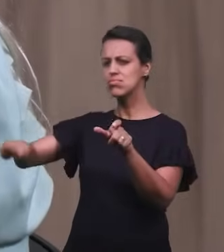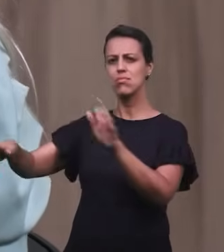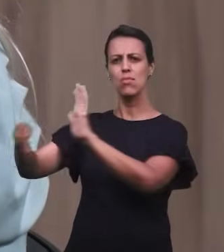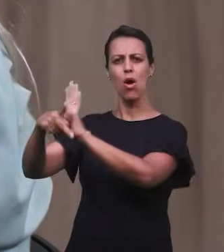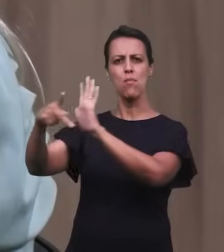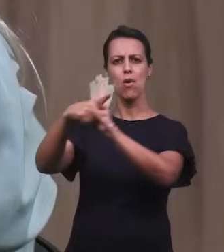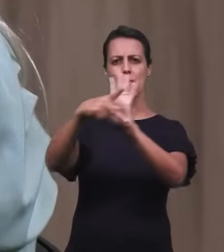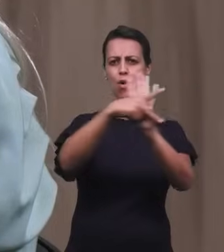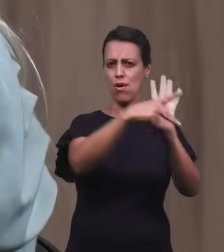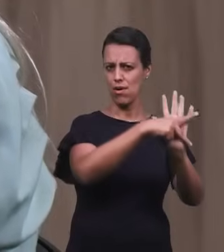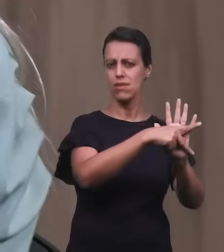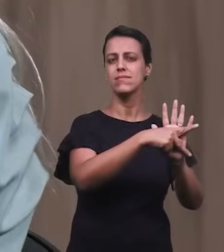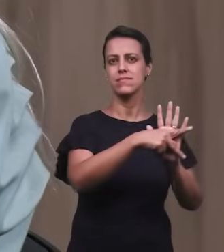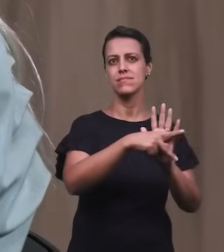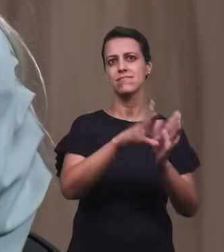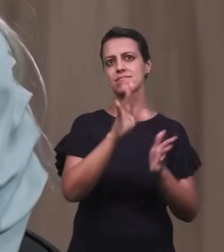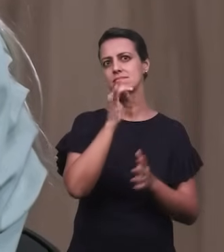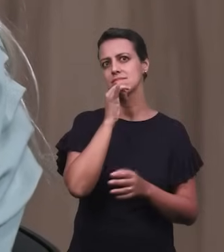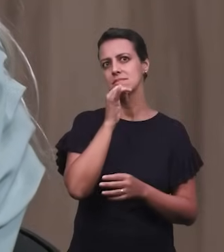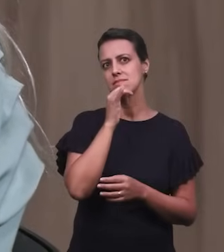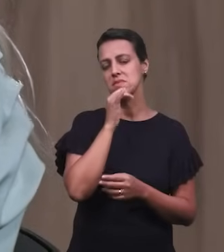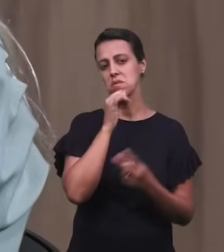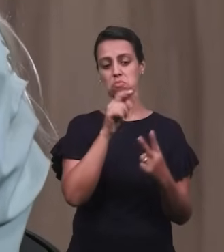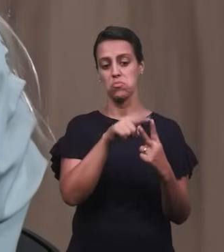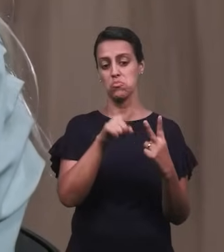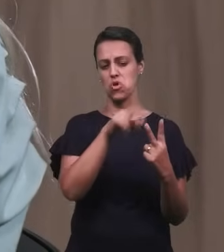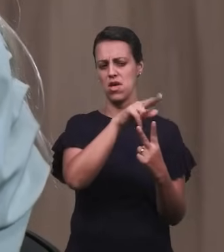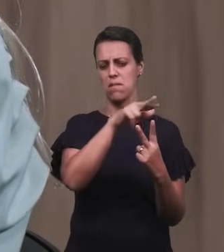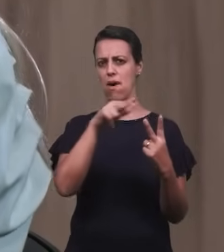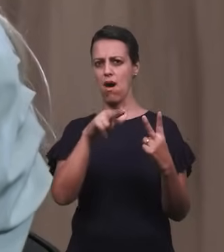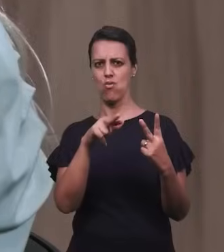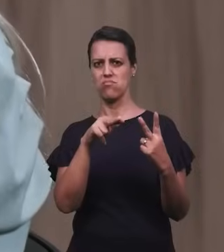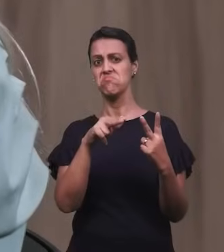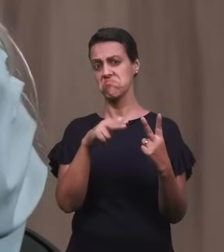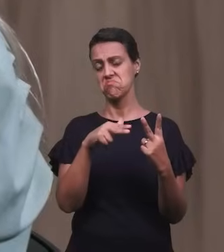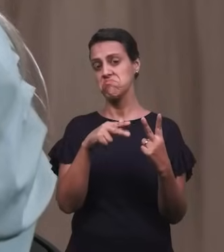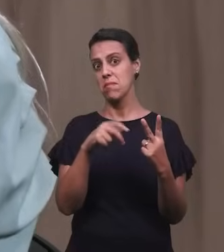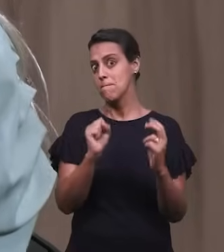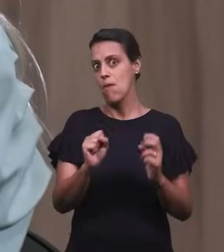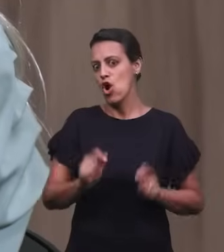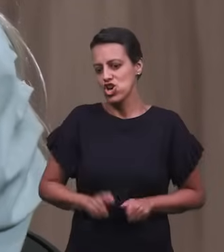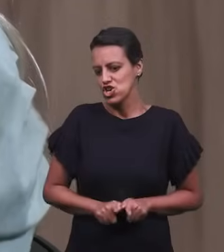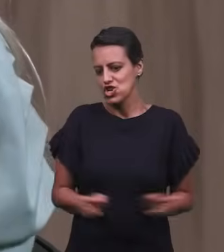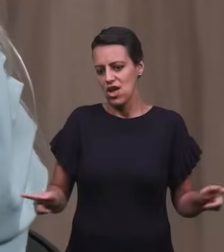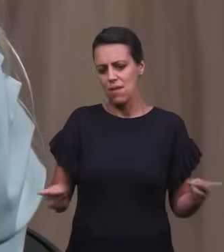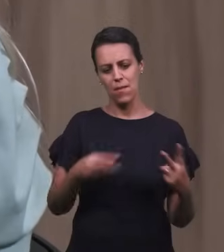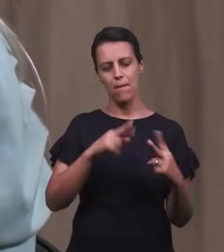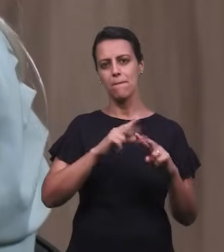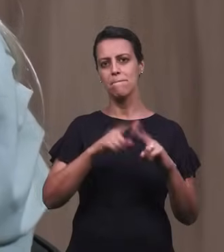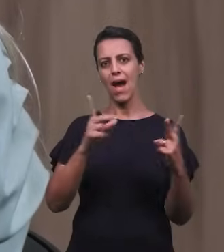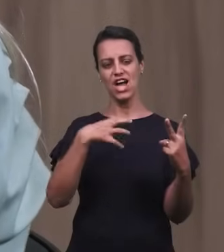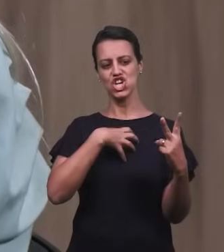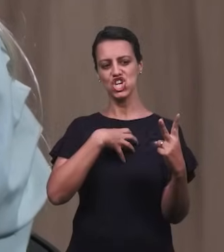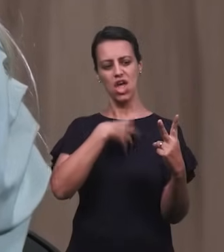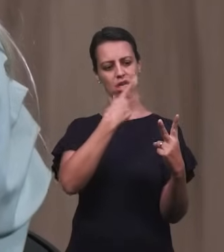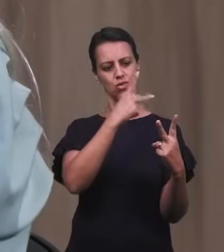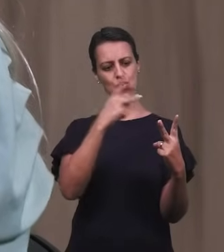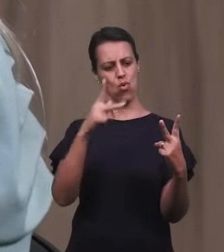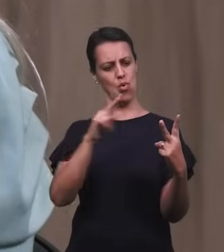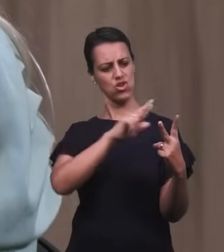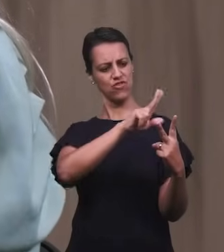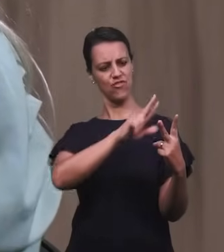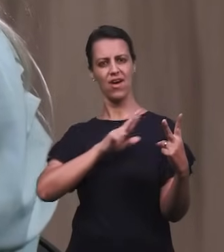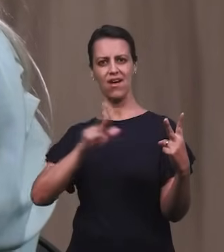Se nós enxergarmos, né? Se nós pegarmos dois irmãos, ainda que sejam gêmeos, eles vão ter características diferentes.